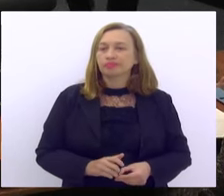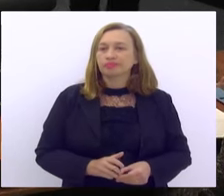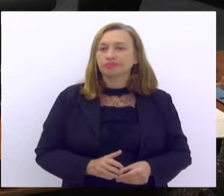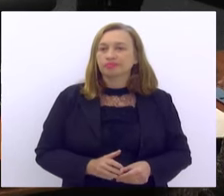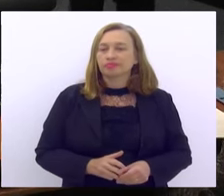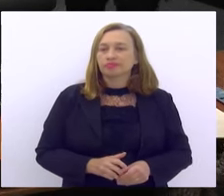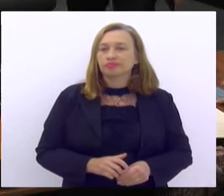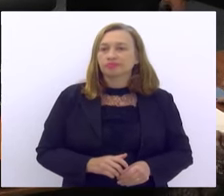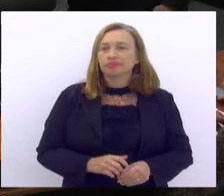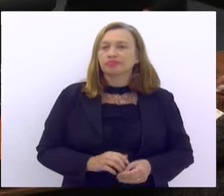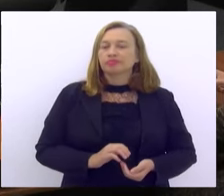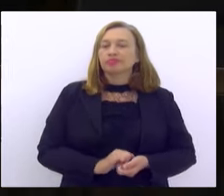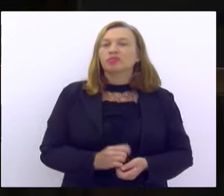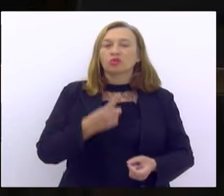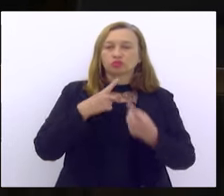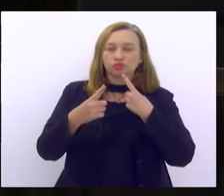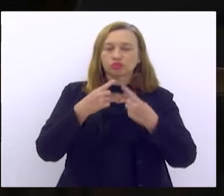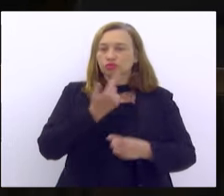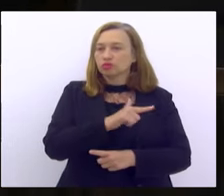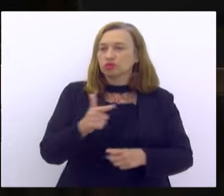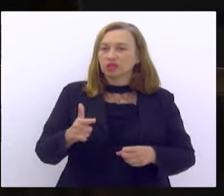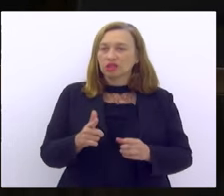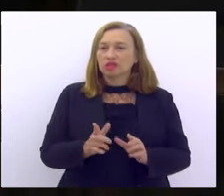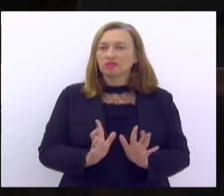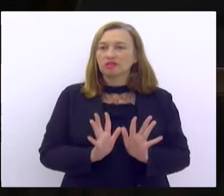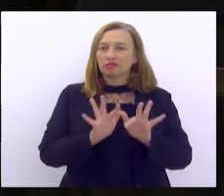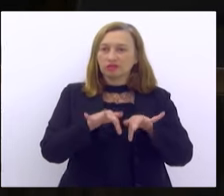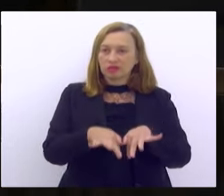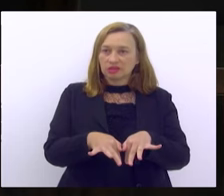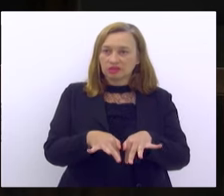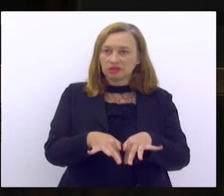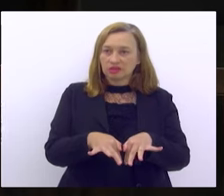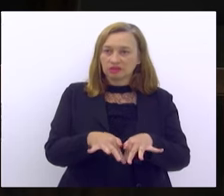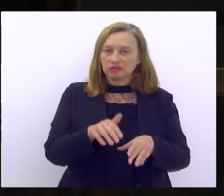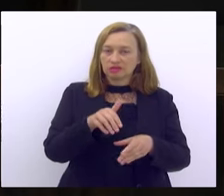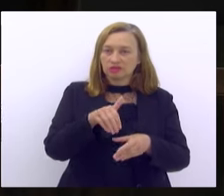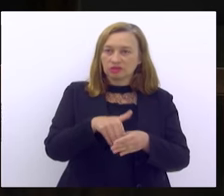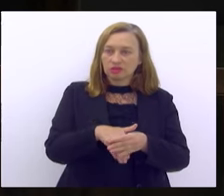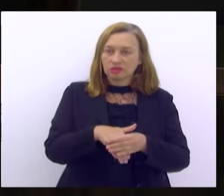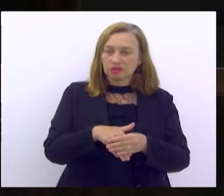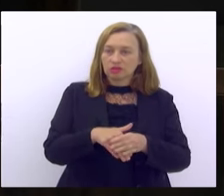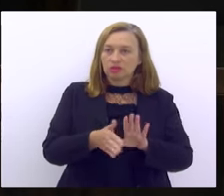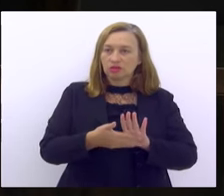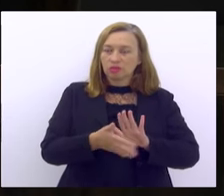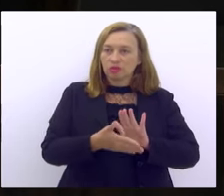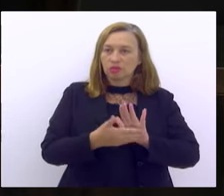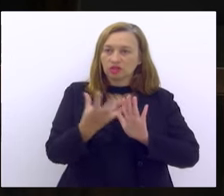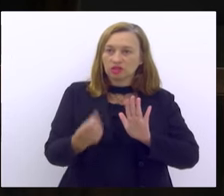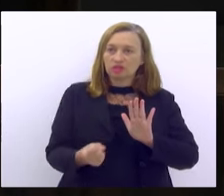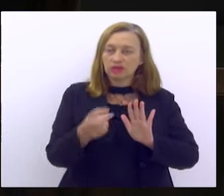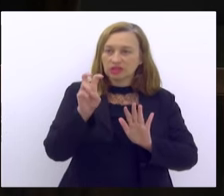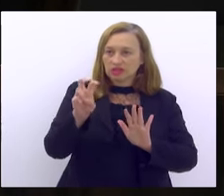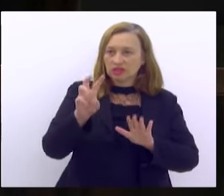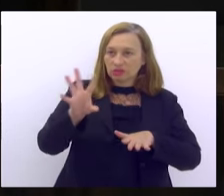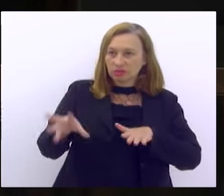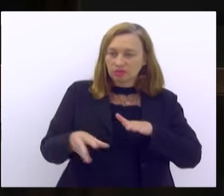Com os pareceres emitidos, em discussão, não havendo quem queira discutir, encerrada a discussão, a presente proposta recebeu